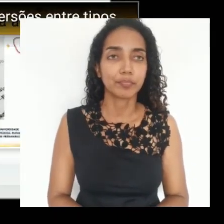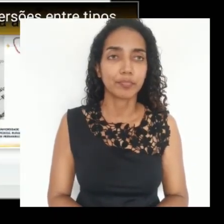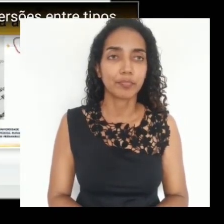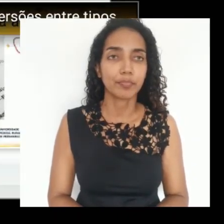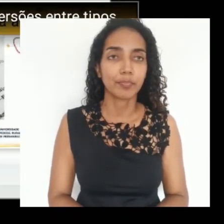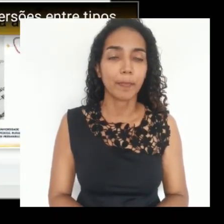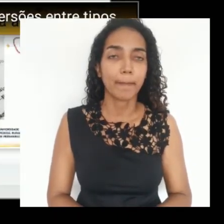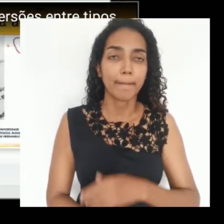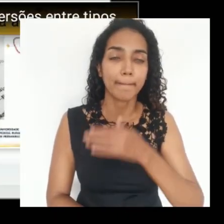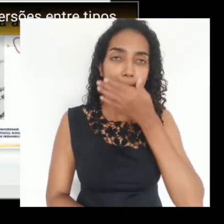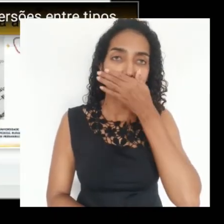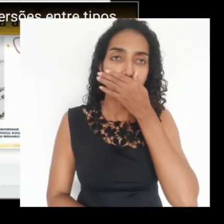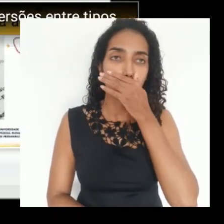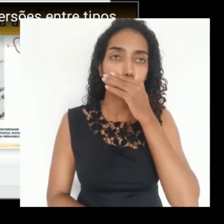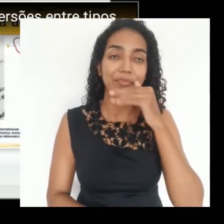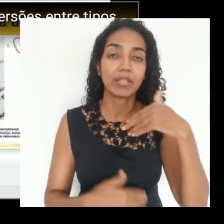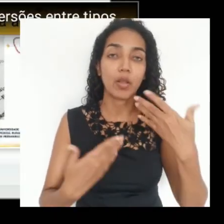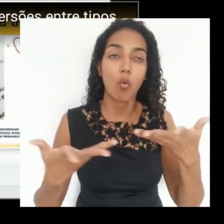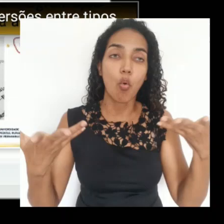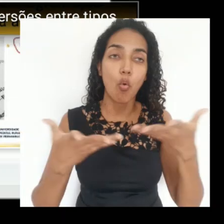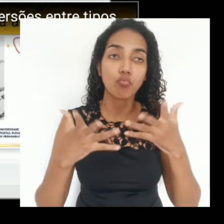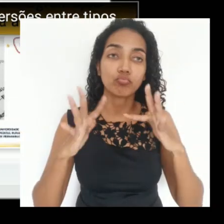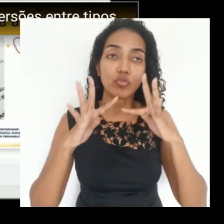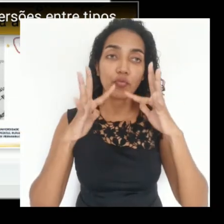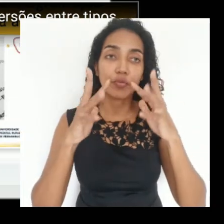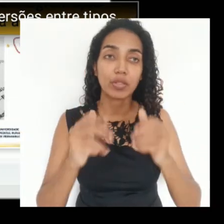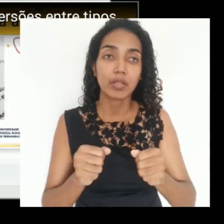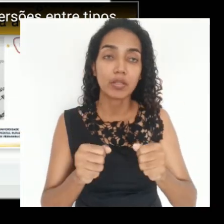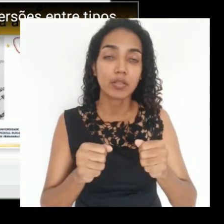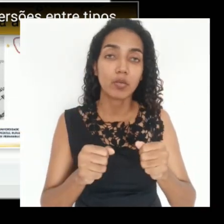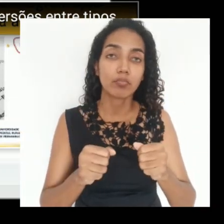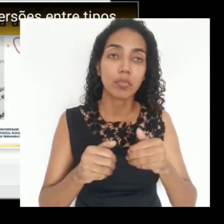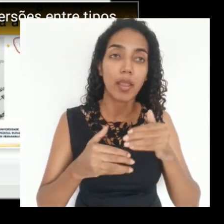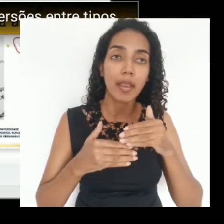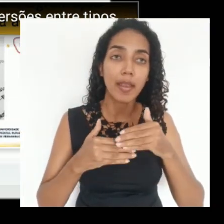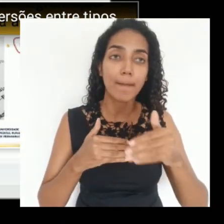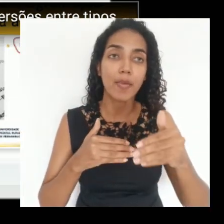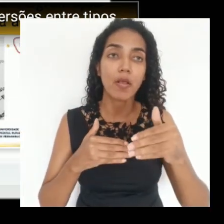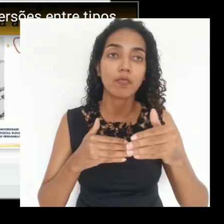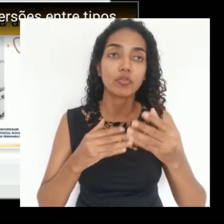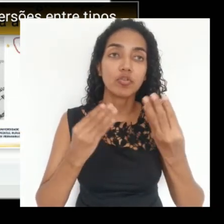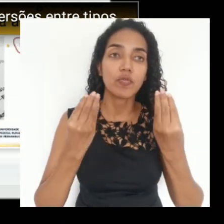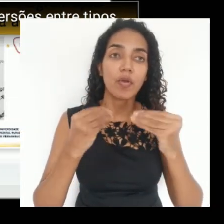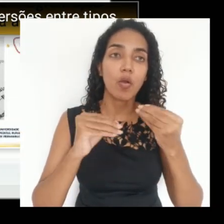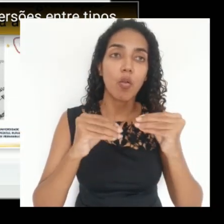Por hoje é só. Em breve a gente vai publicar o outro material.